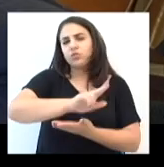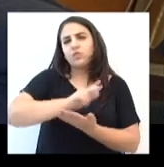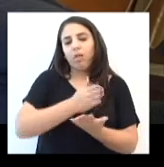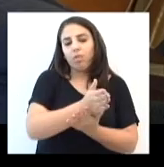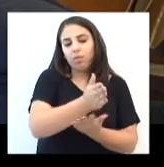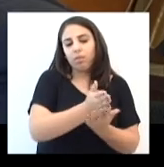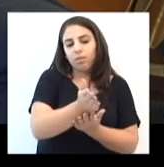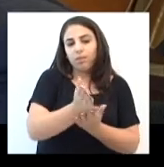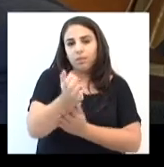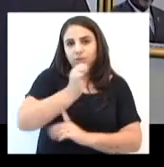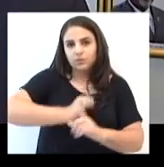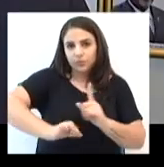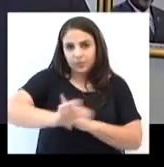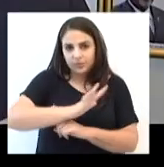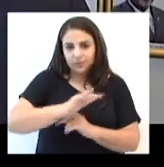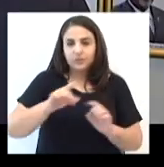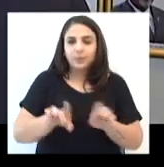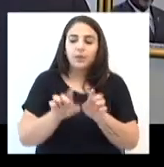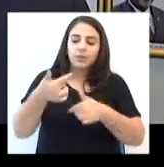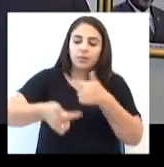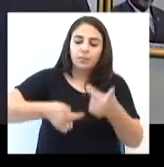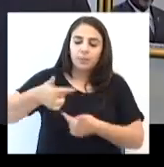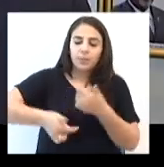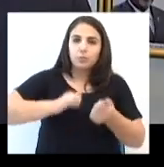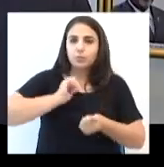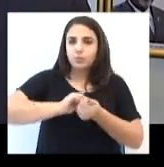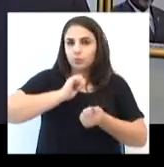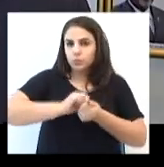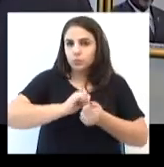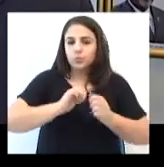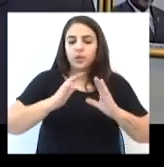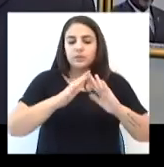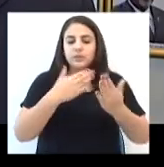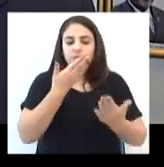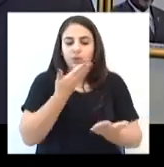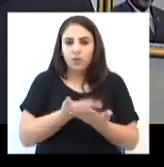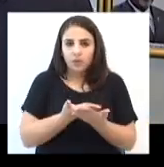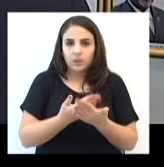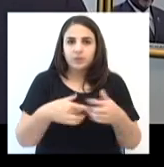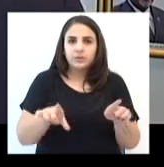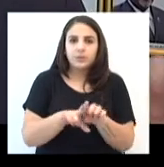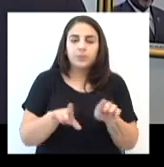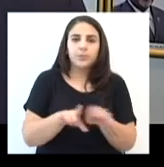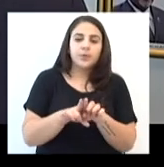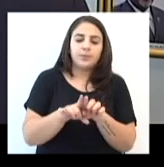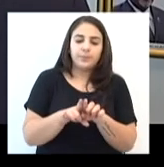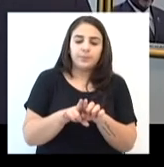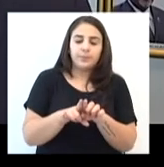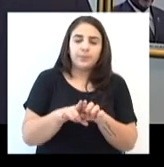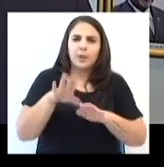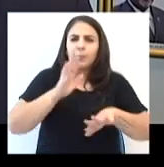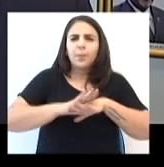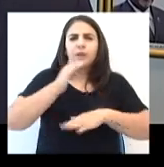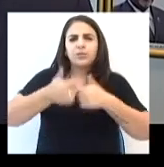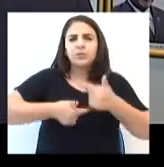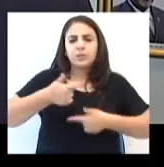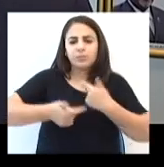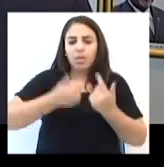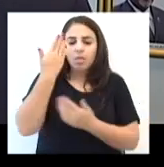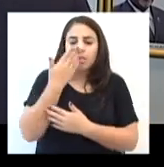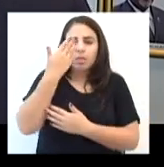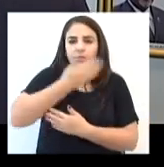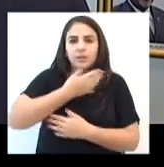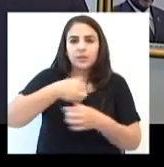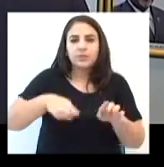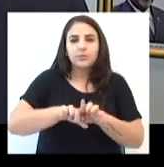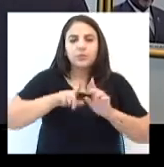segmentos sociais. Trabalho junto às escolas, além do trabalho da própria frente,